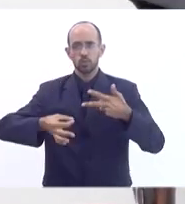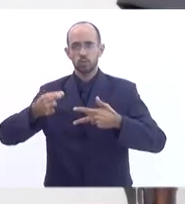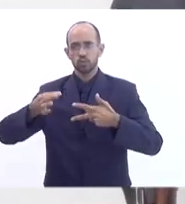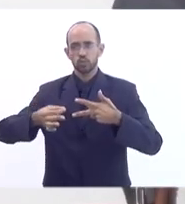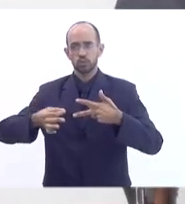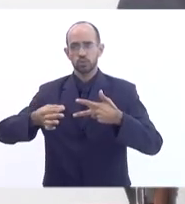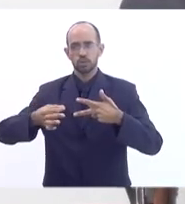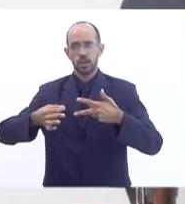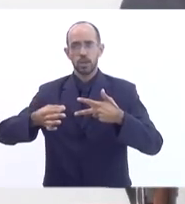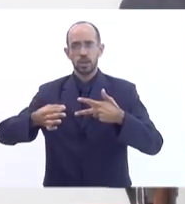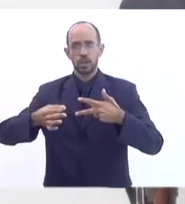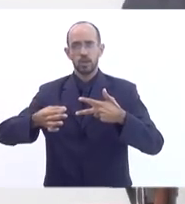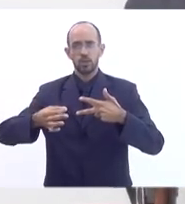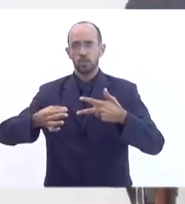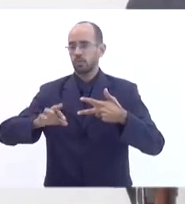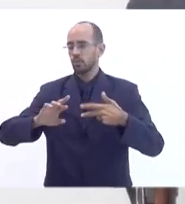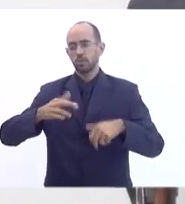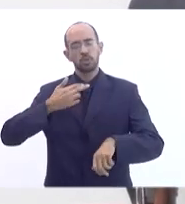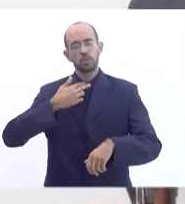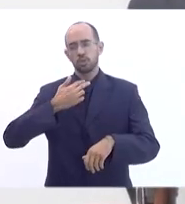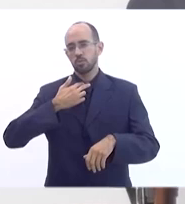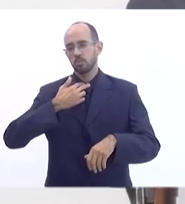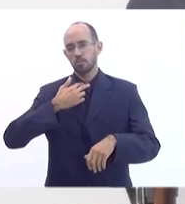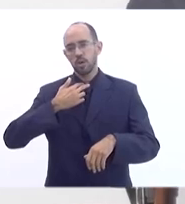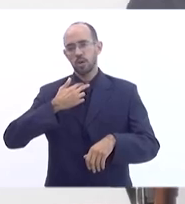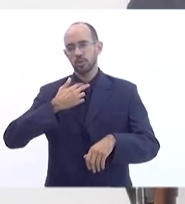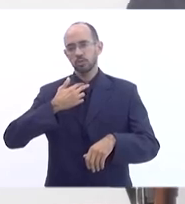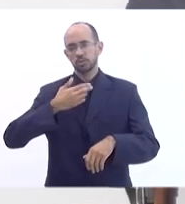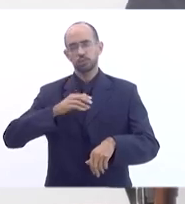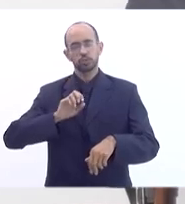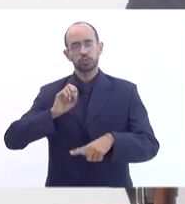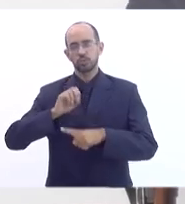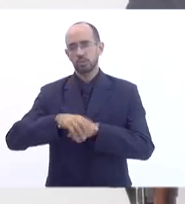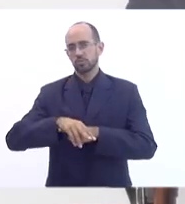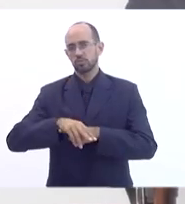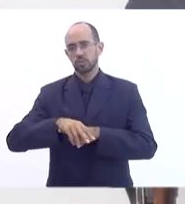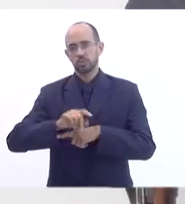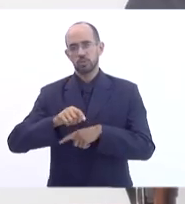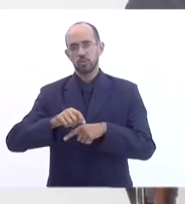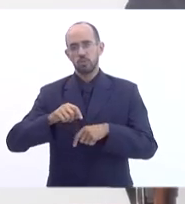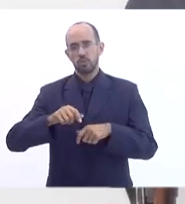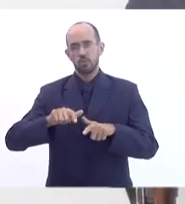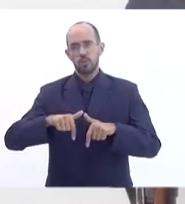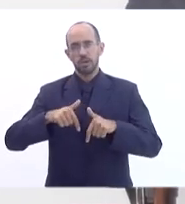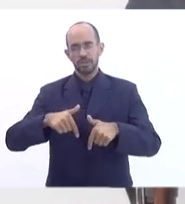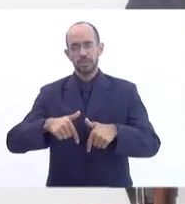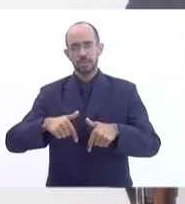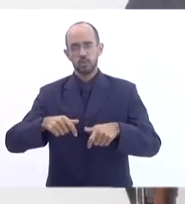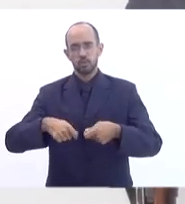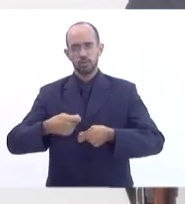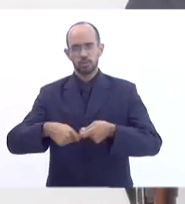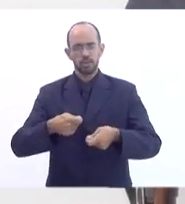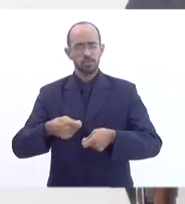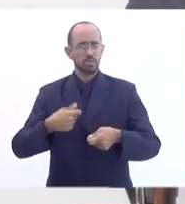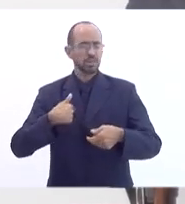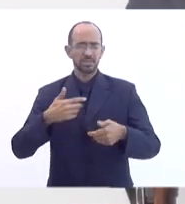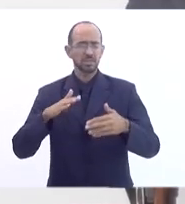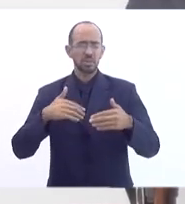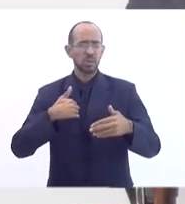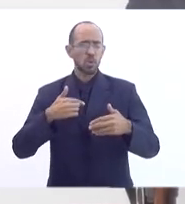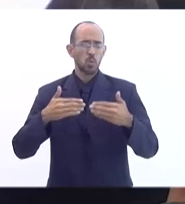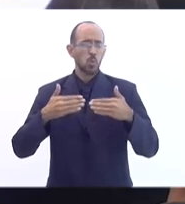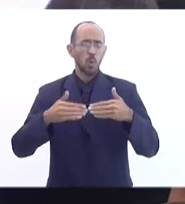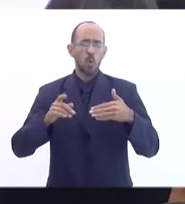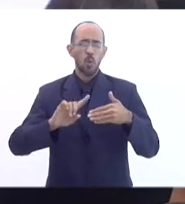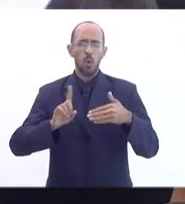não estariam contemplados com essa medida administrativo o que Eu discordo porque a administração pública pode